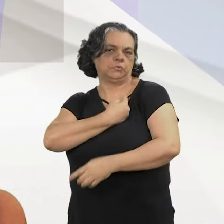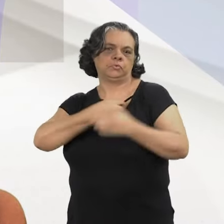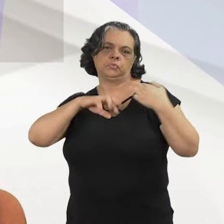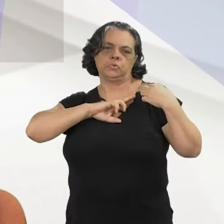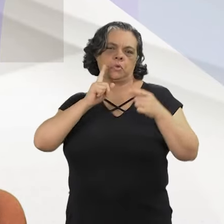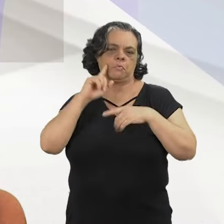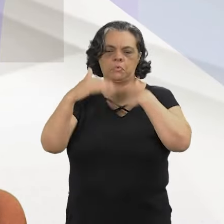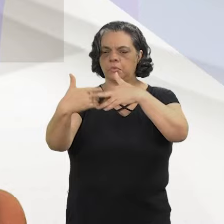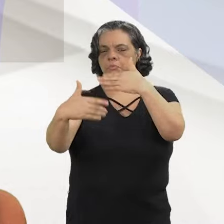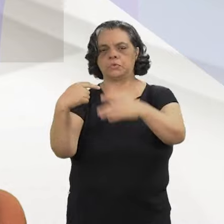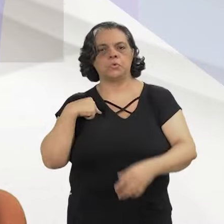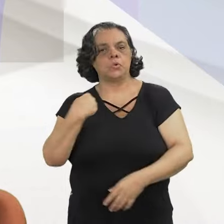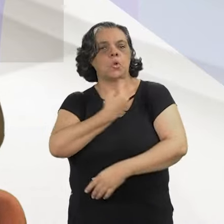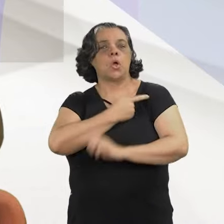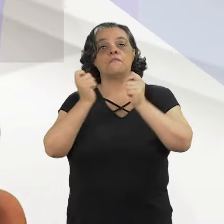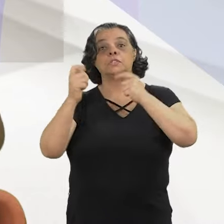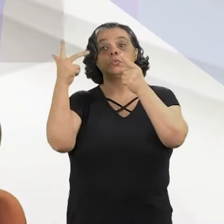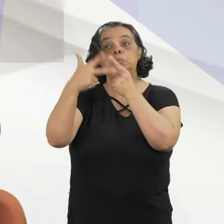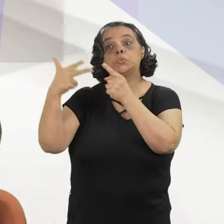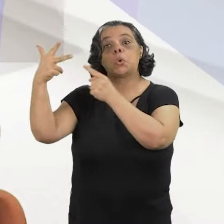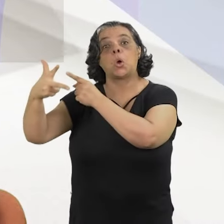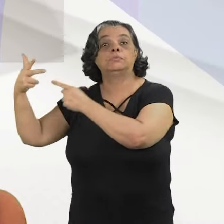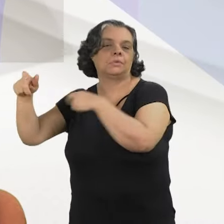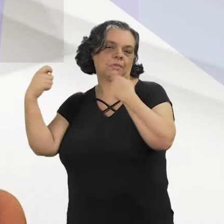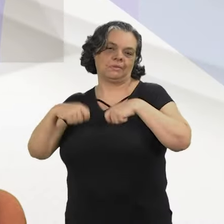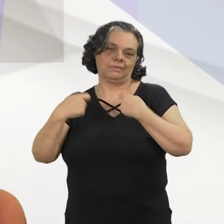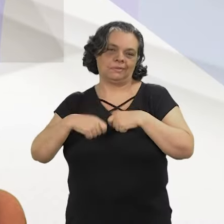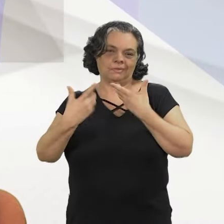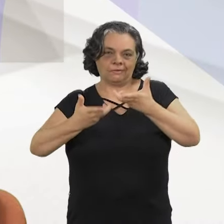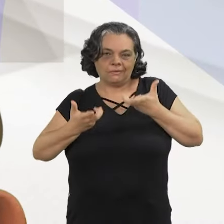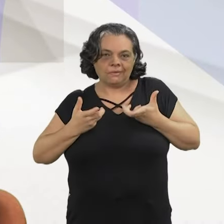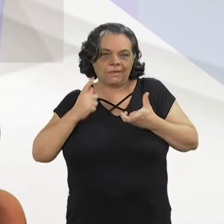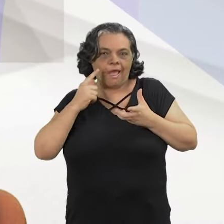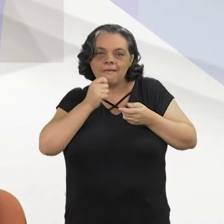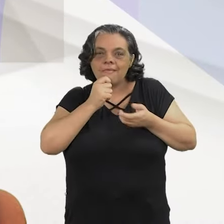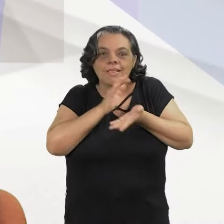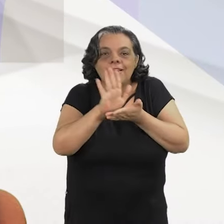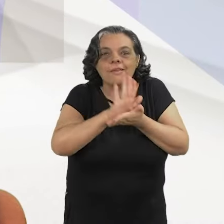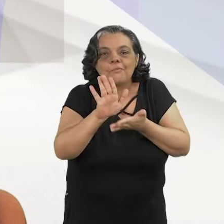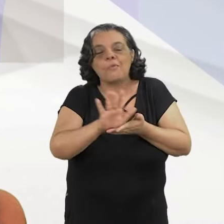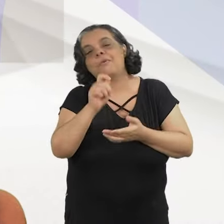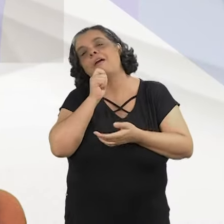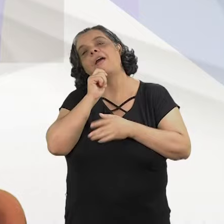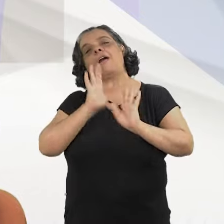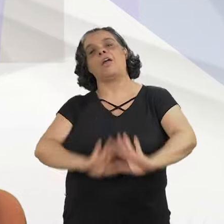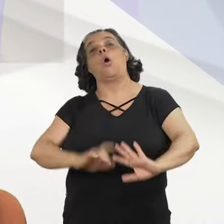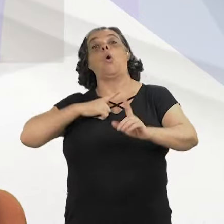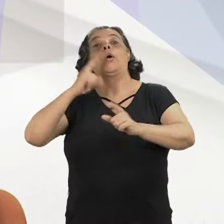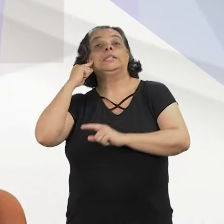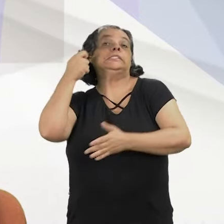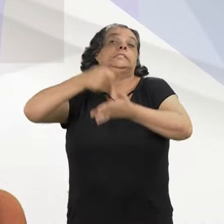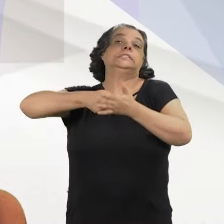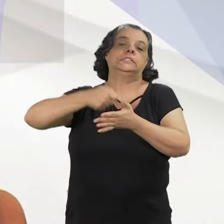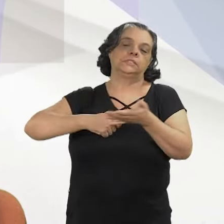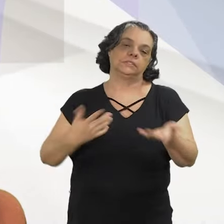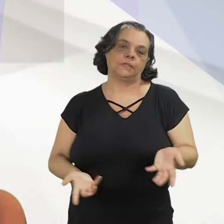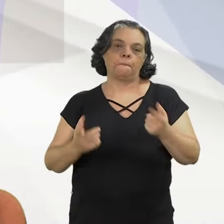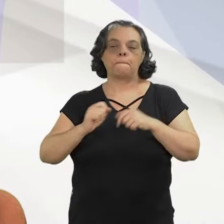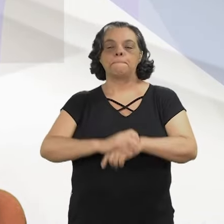gente naquilo que a gente produz e fazer os cortes né ainda que a gente Publique né a gente ou que a gente